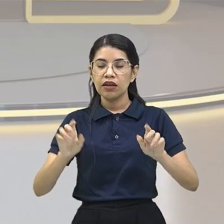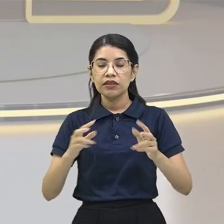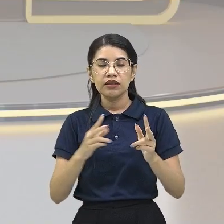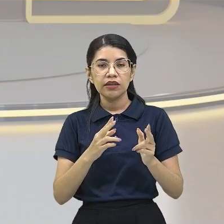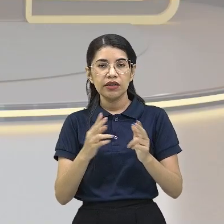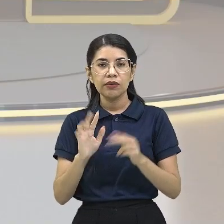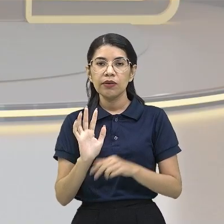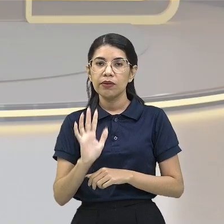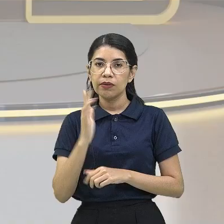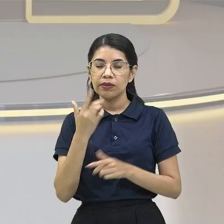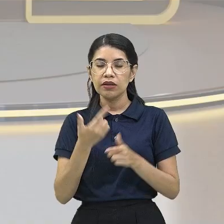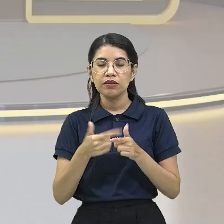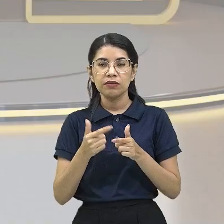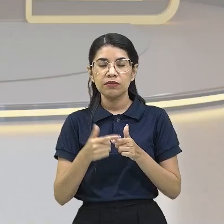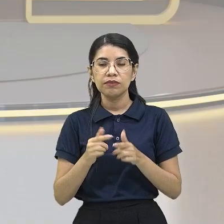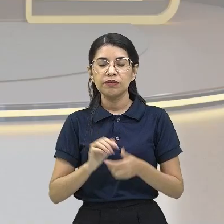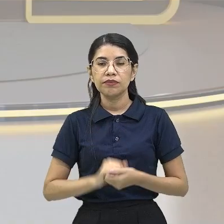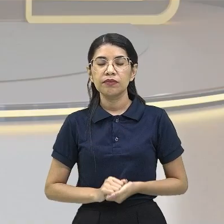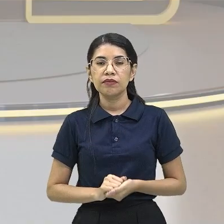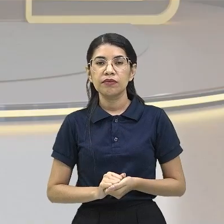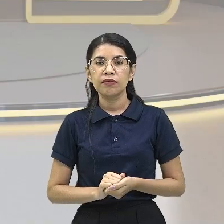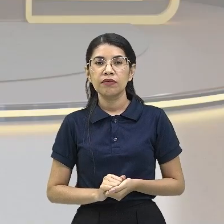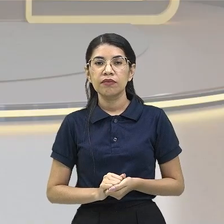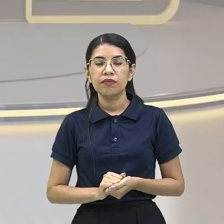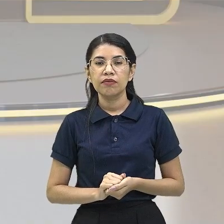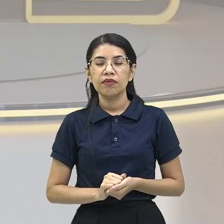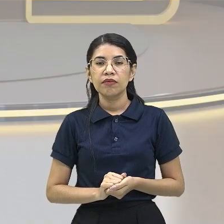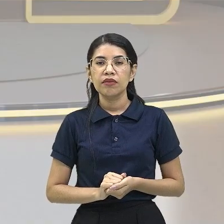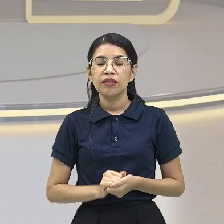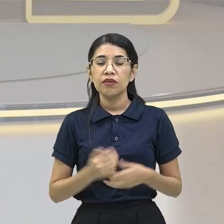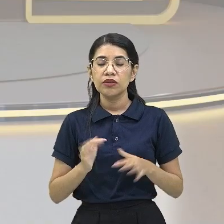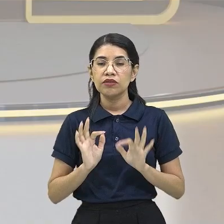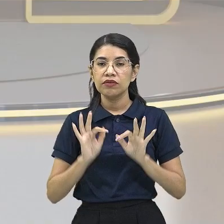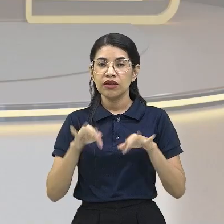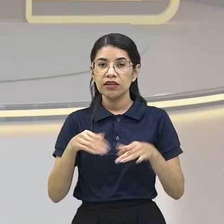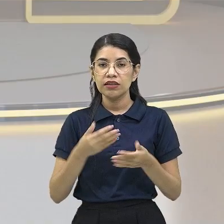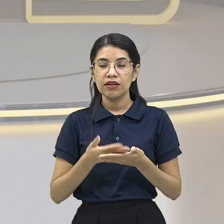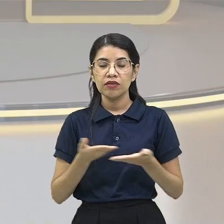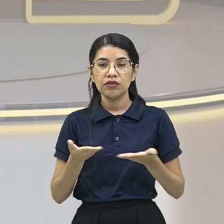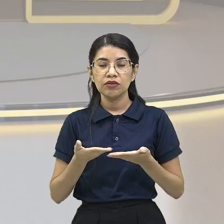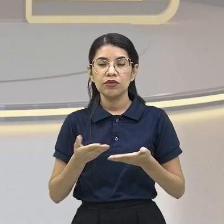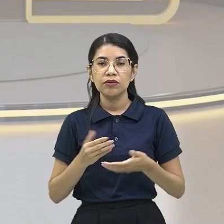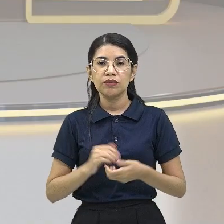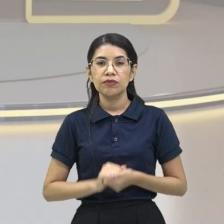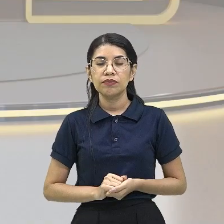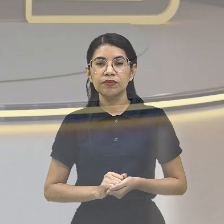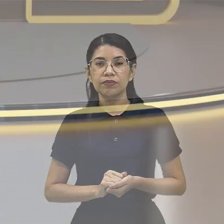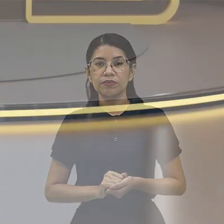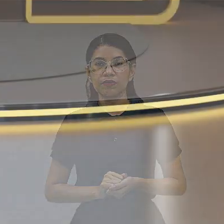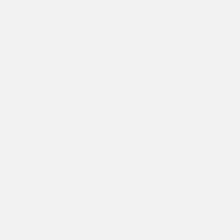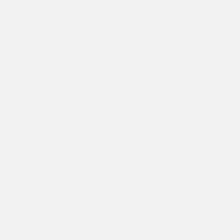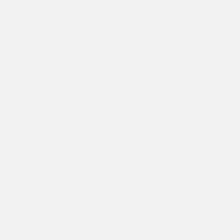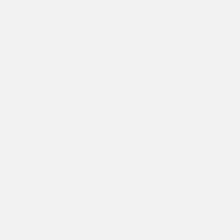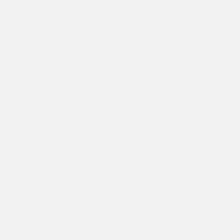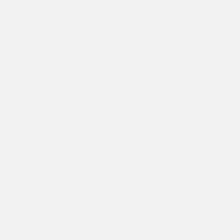ainda estão presentes. Então, queridos, a gente vai finalizando por aqui. Essa foi a nossa aula de hoje.